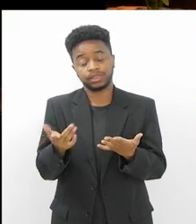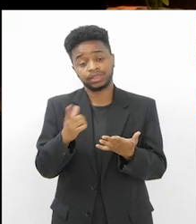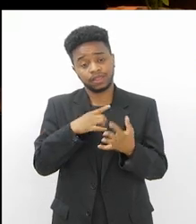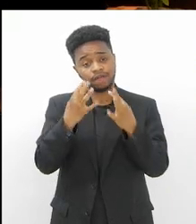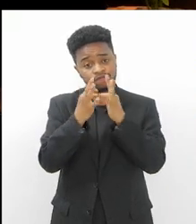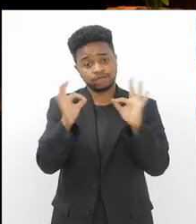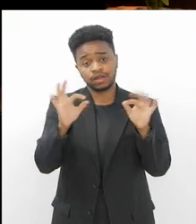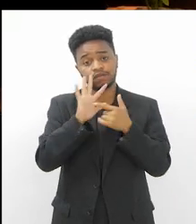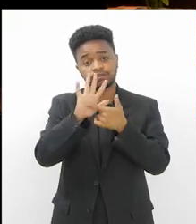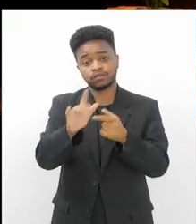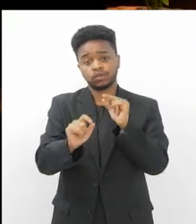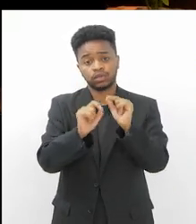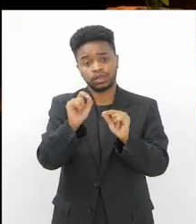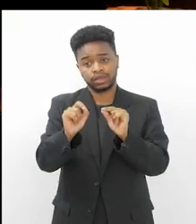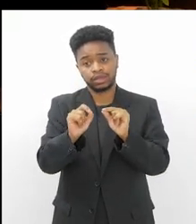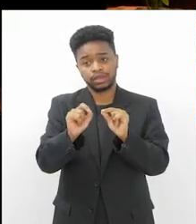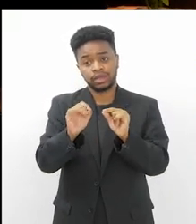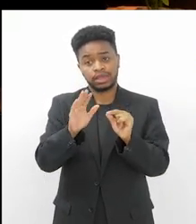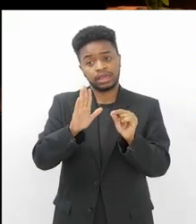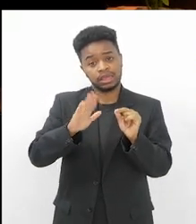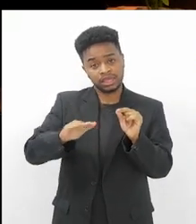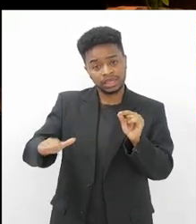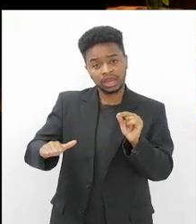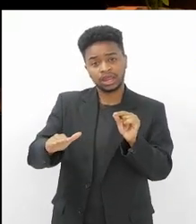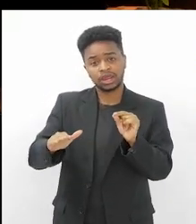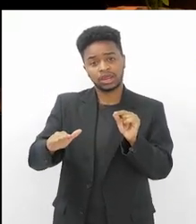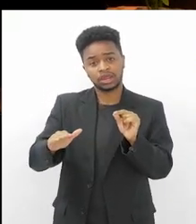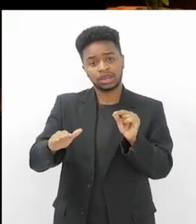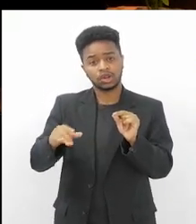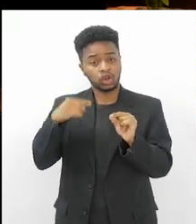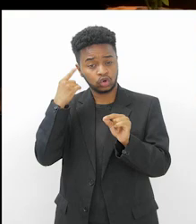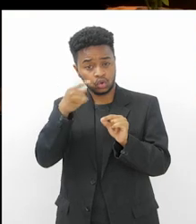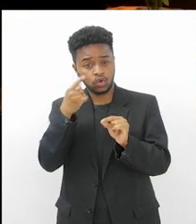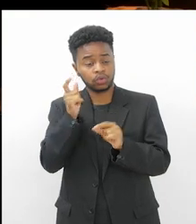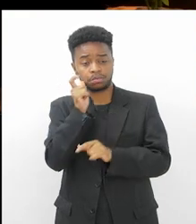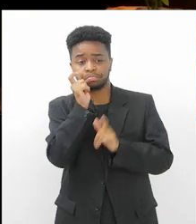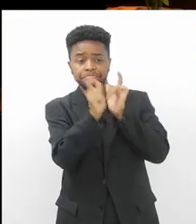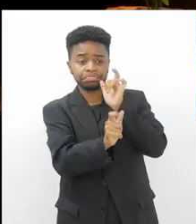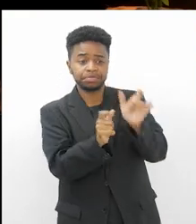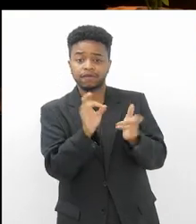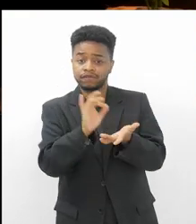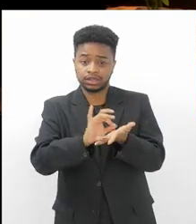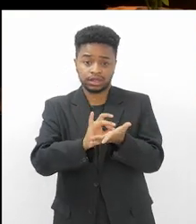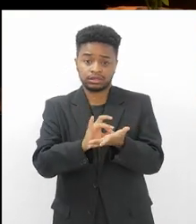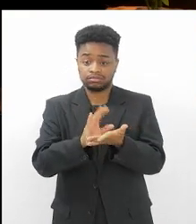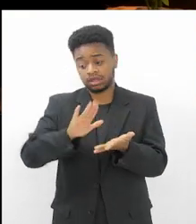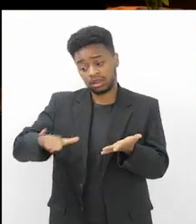tem inclusive um ditado que diz que de crianças e de loucos, a gente ouve a verdade. A